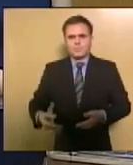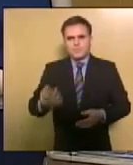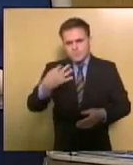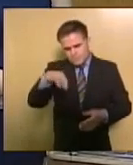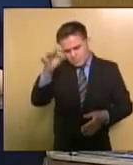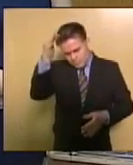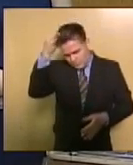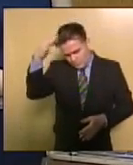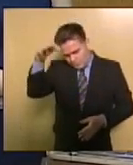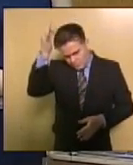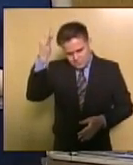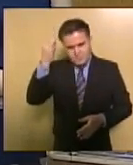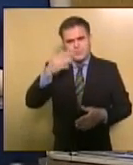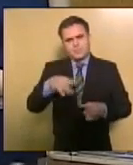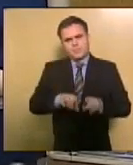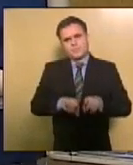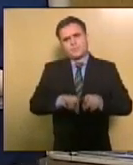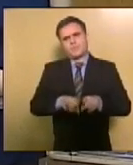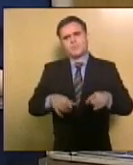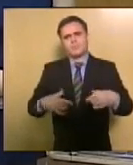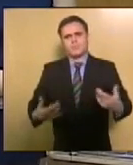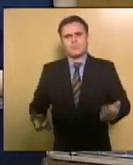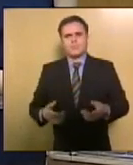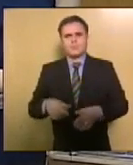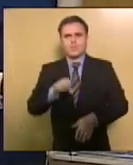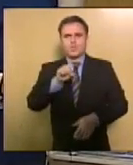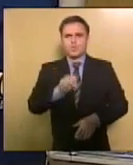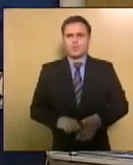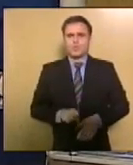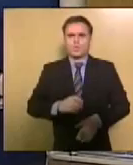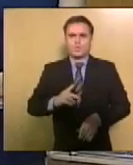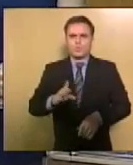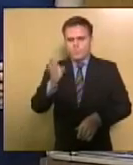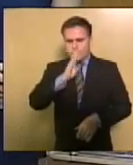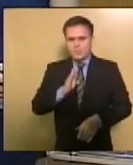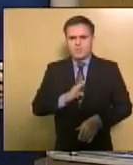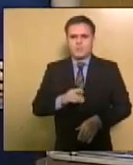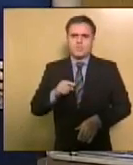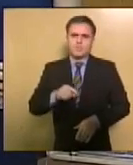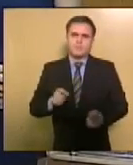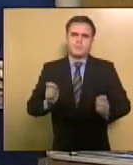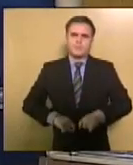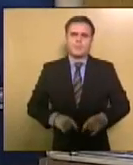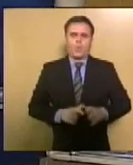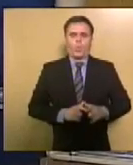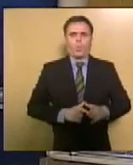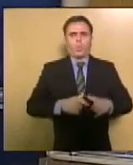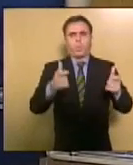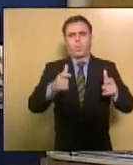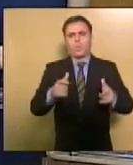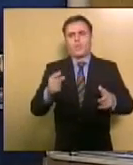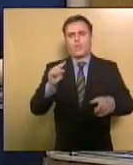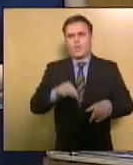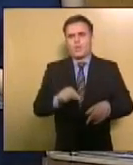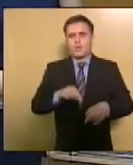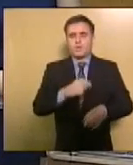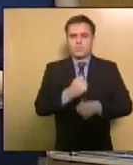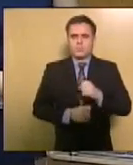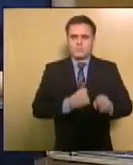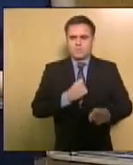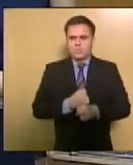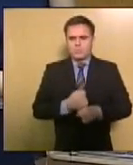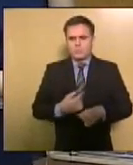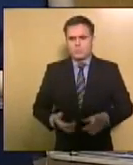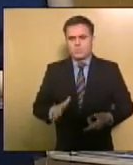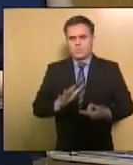Santo e uma virtual estabilidade no sul do país ainda que Rio Grande do Sul temha tido um crescimento bastante acuado nos últimos anos acho que vale